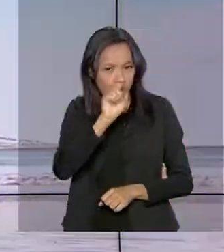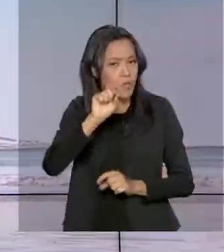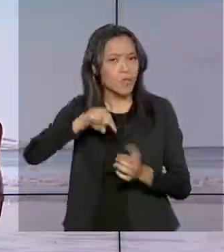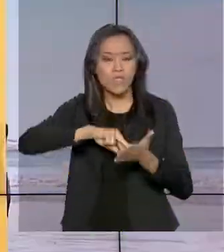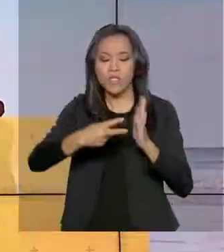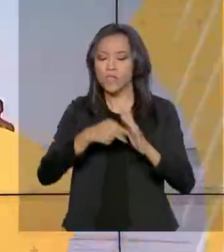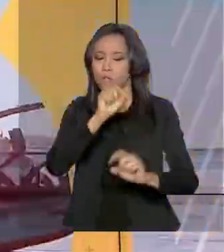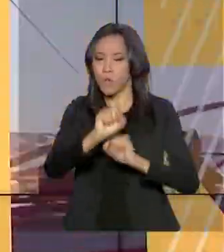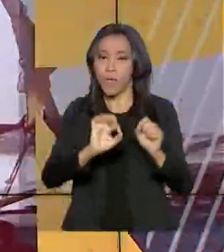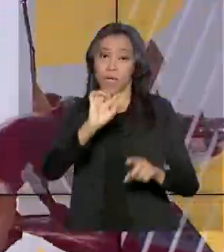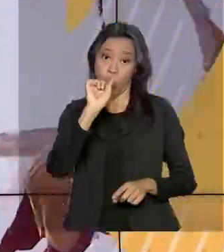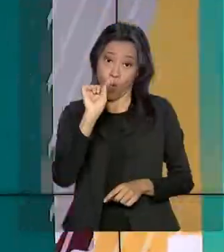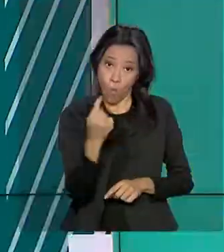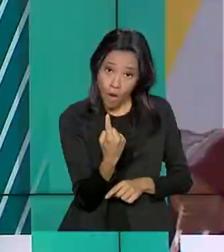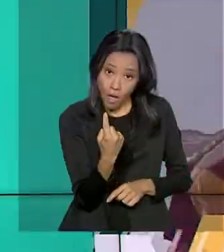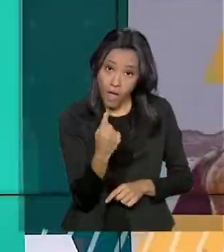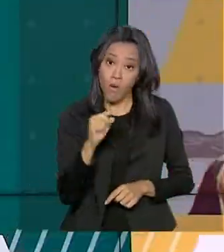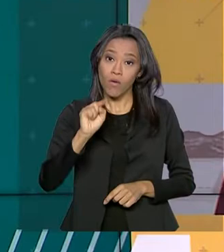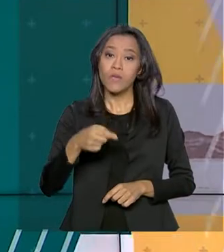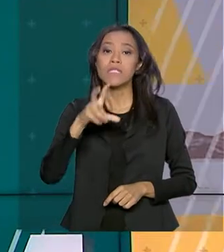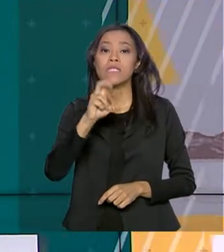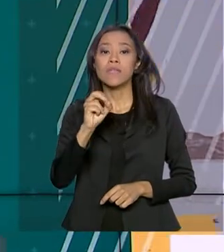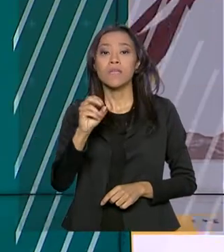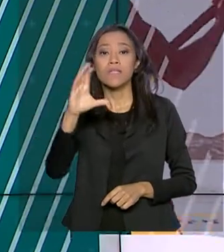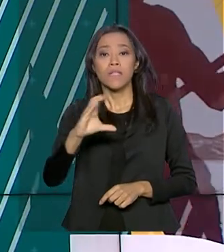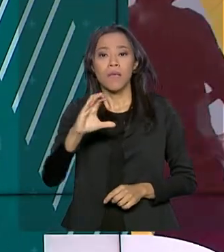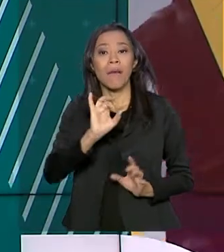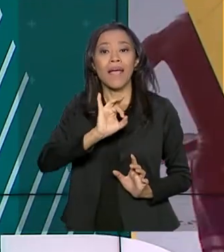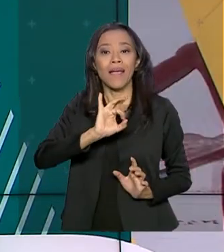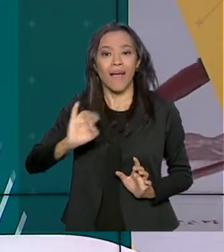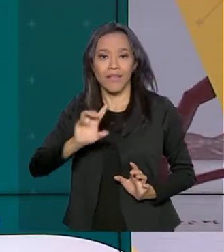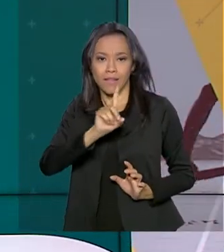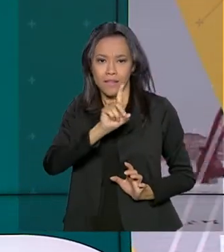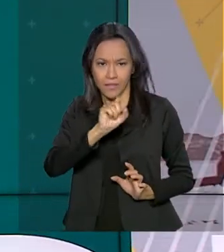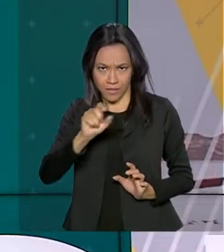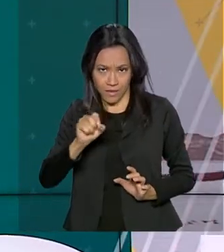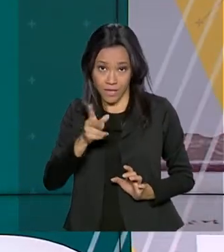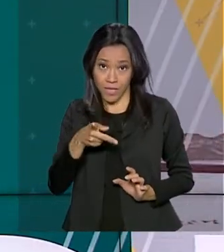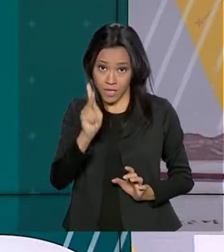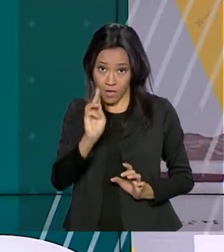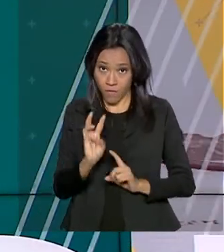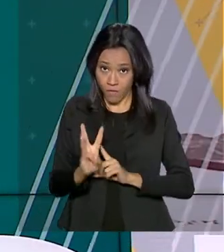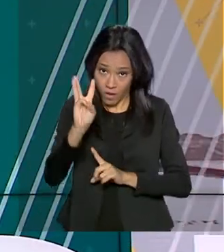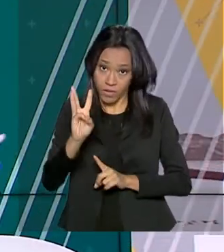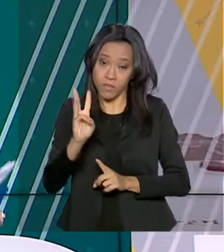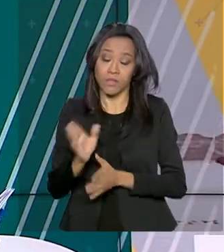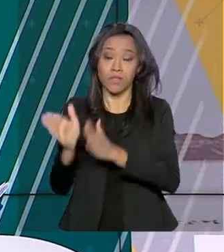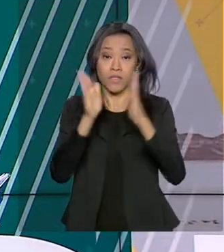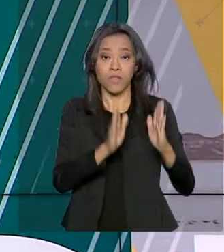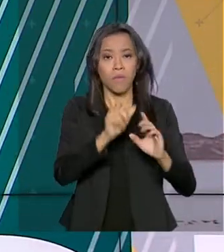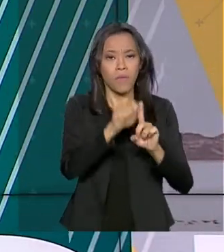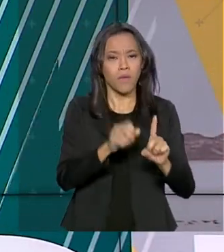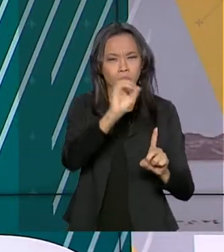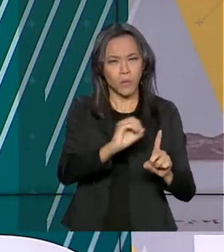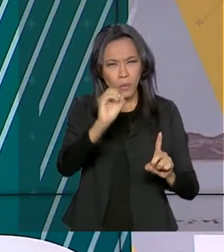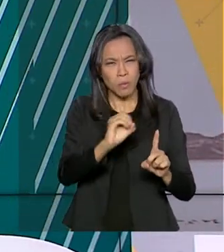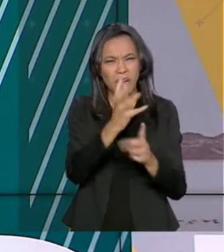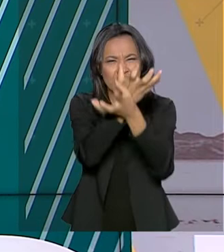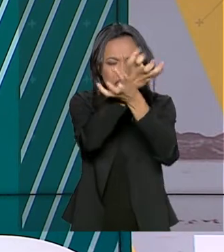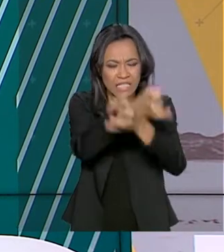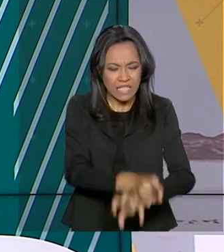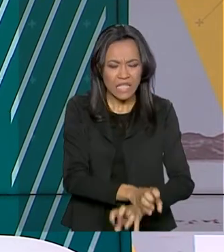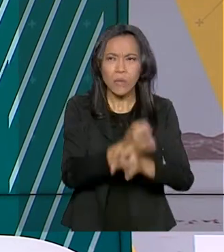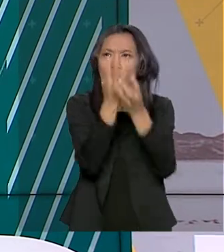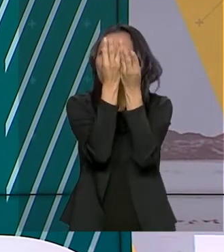,50 para cada 100 kWh consumidos. Outubro é o mês entre a estação seca e o início do